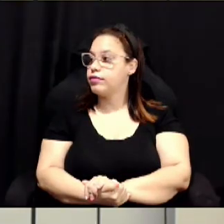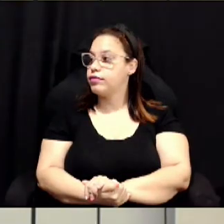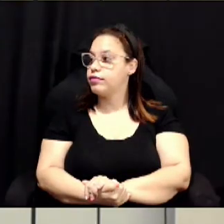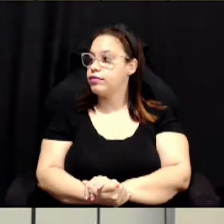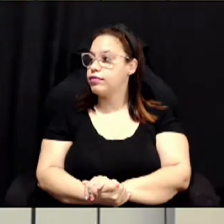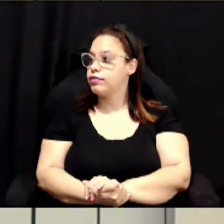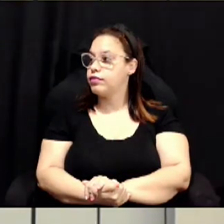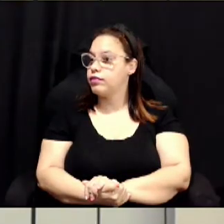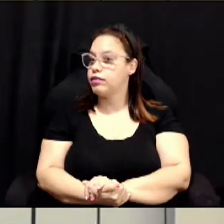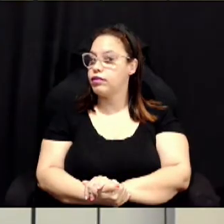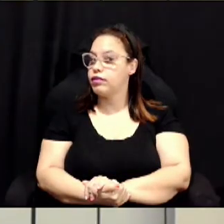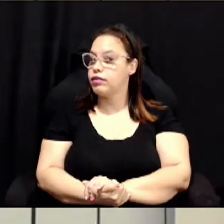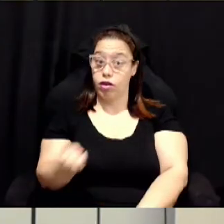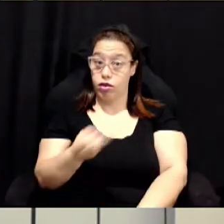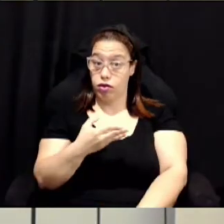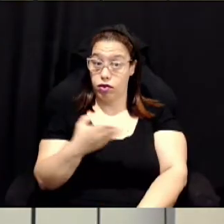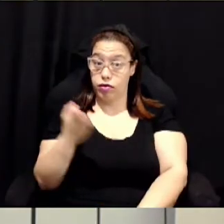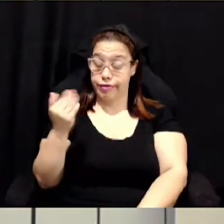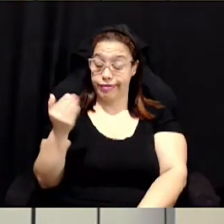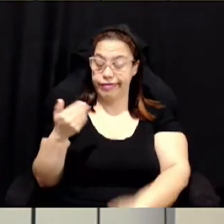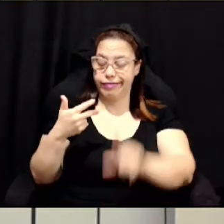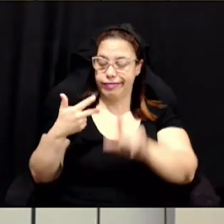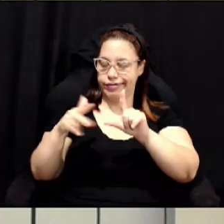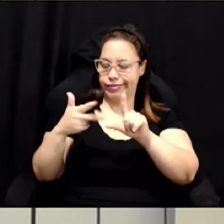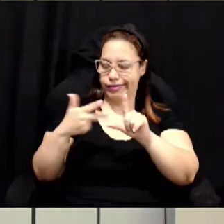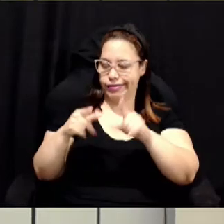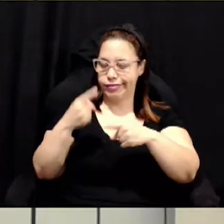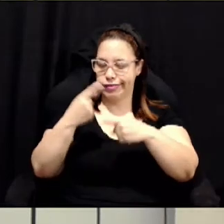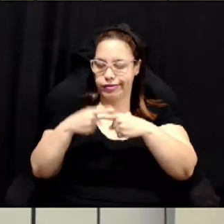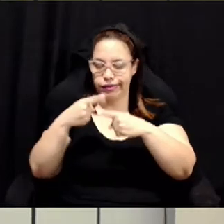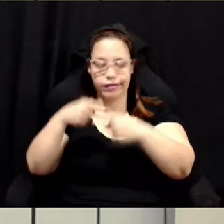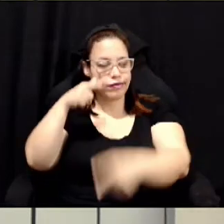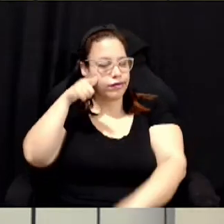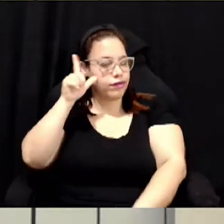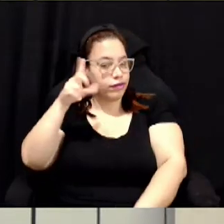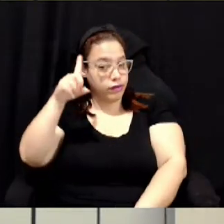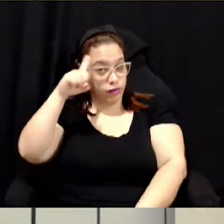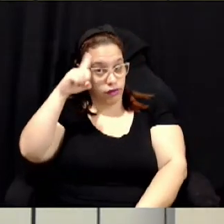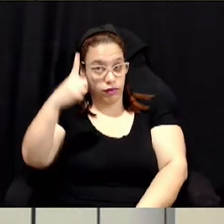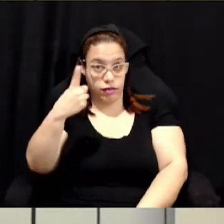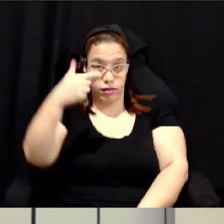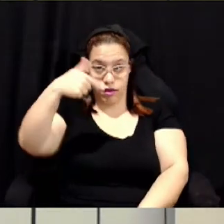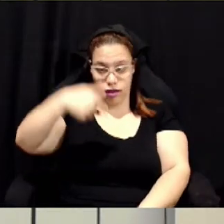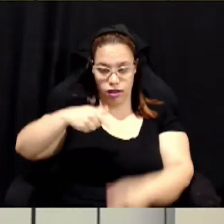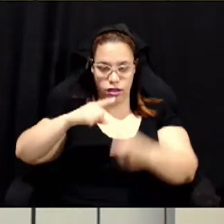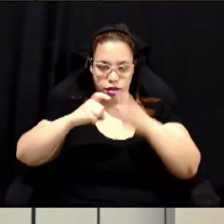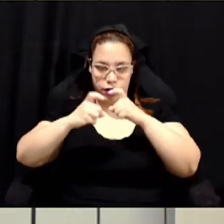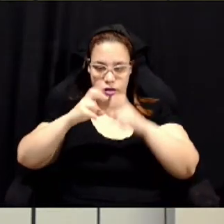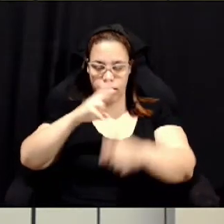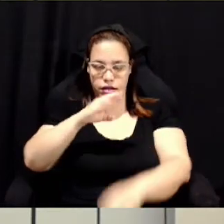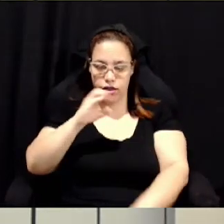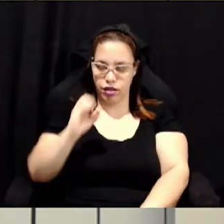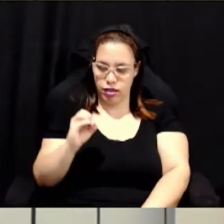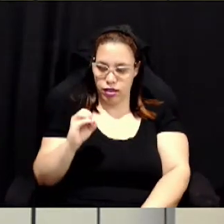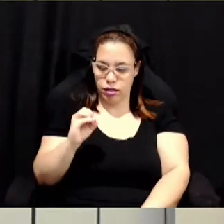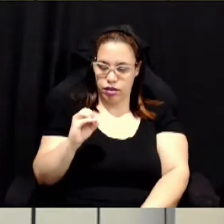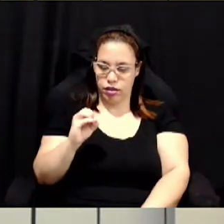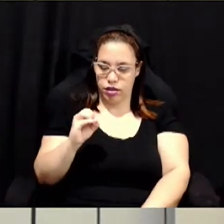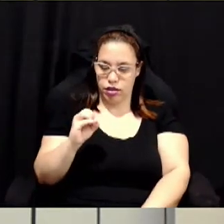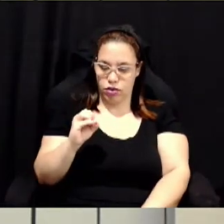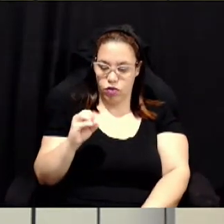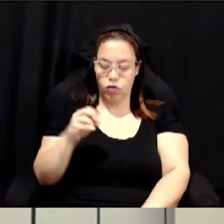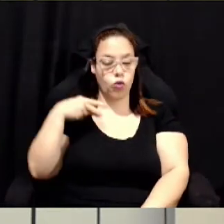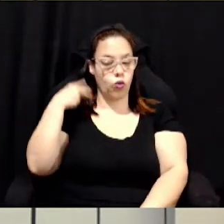Vamos com as notícias do Legislativo, porque ontem foi dia da 17ª reunião ordinária e os